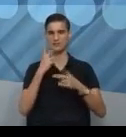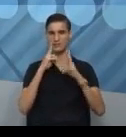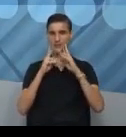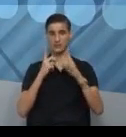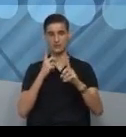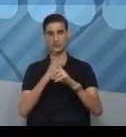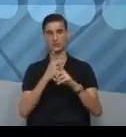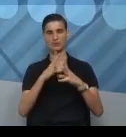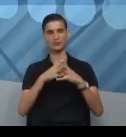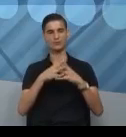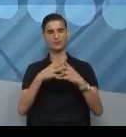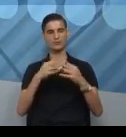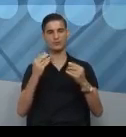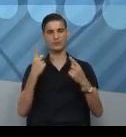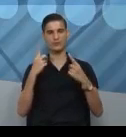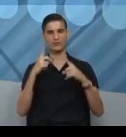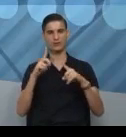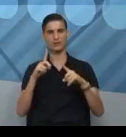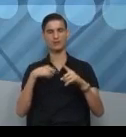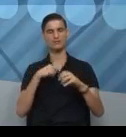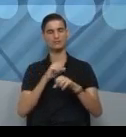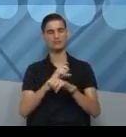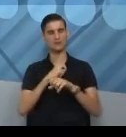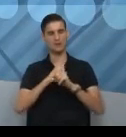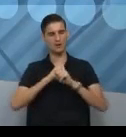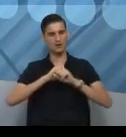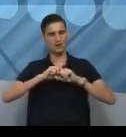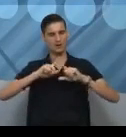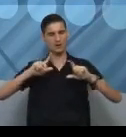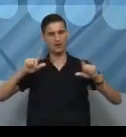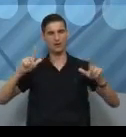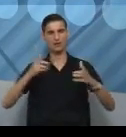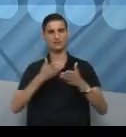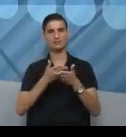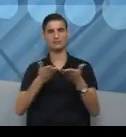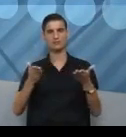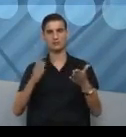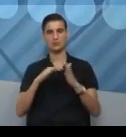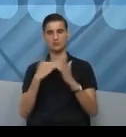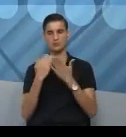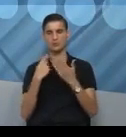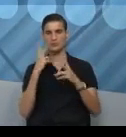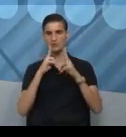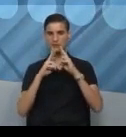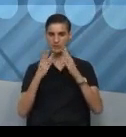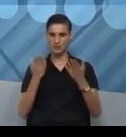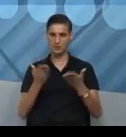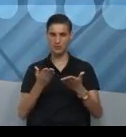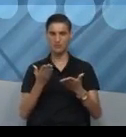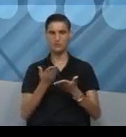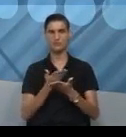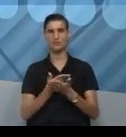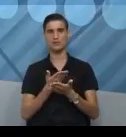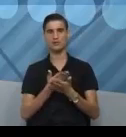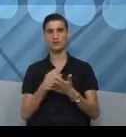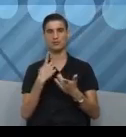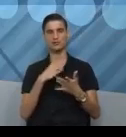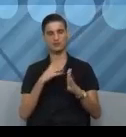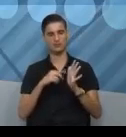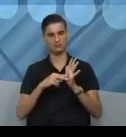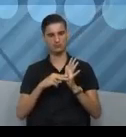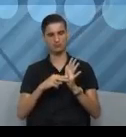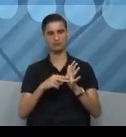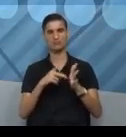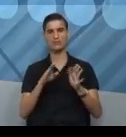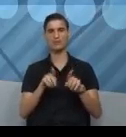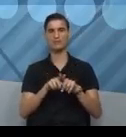chegar aí nas soluções finais. Eu espero que tenha ficado claro para você tudo que nós vimos na aula de hoje. Nós estamos à